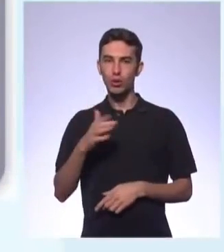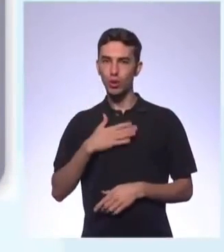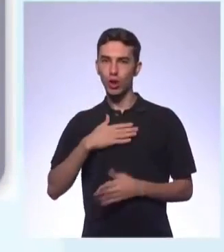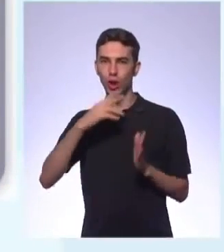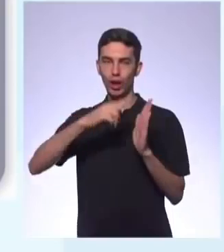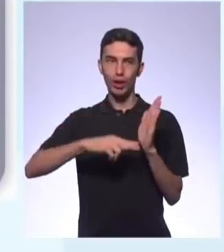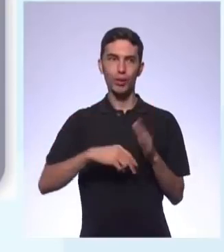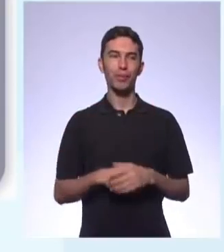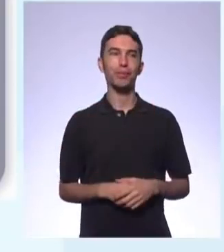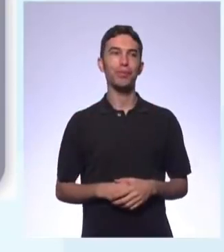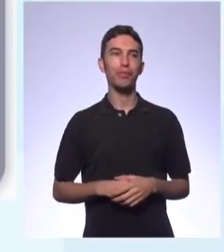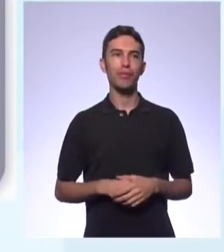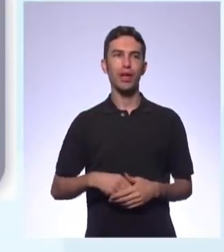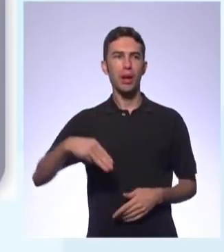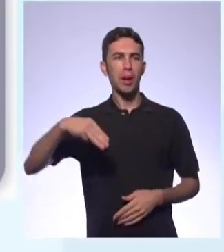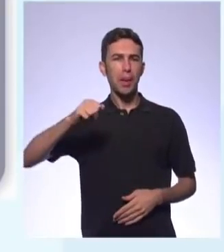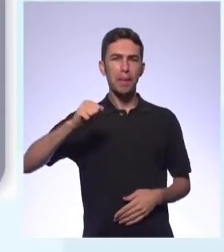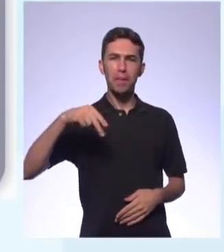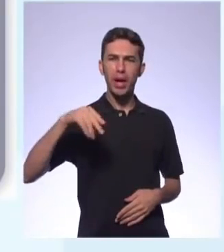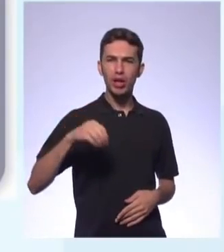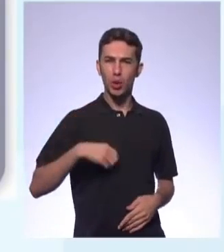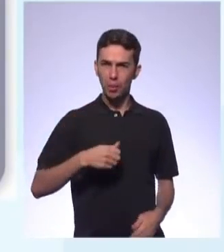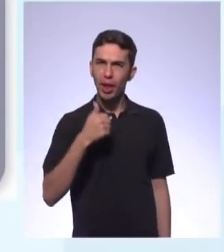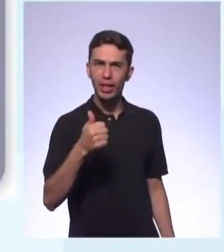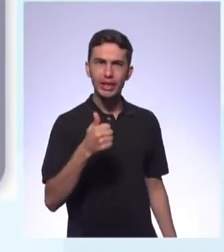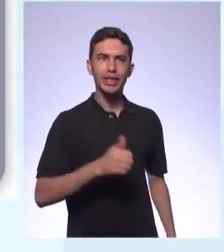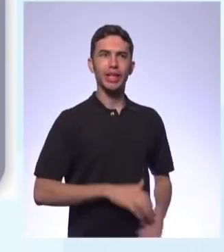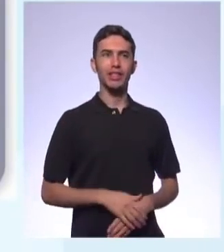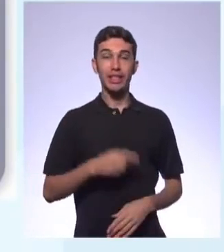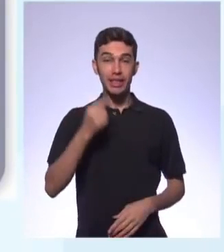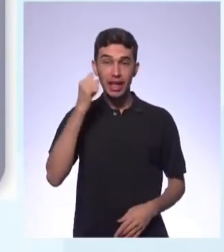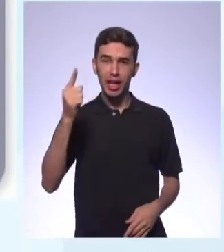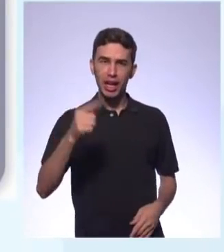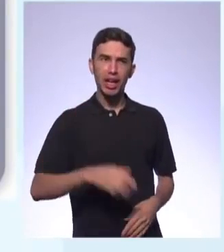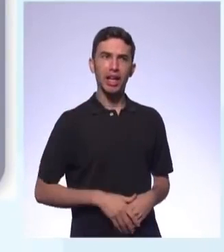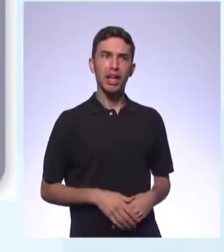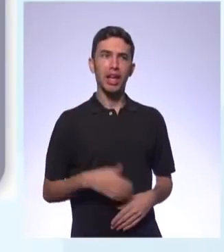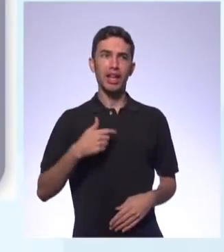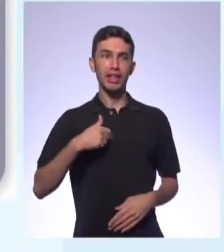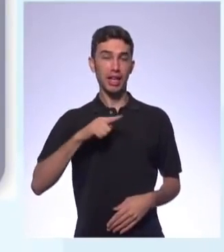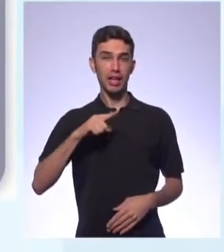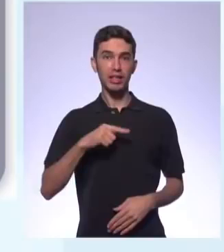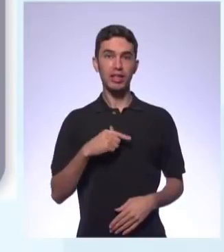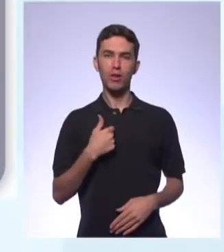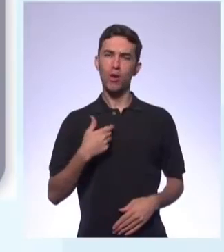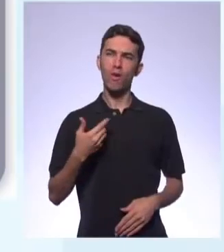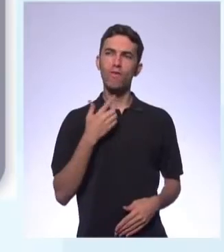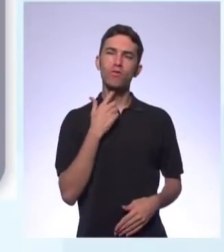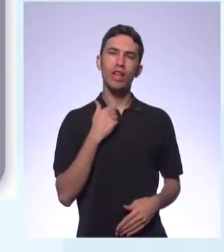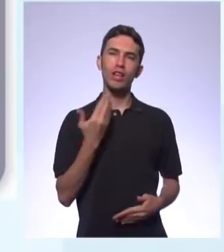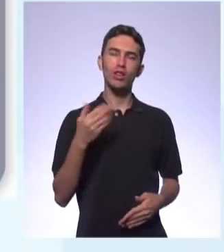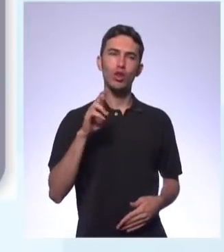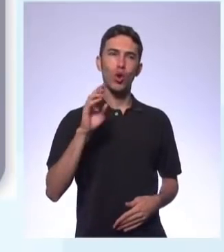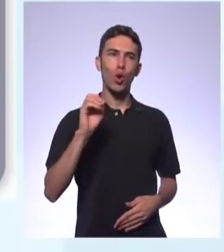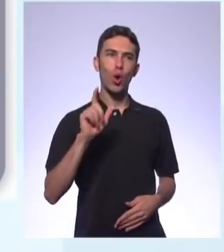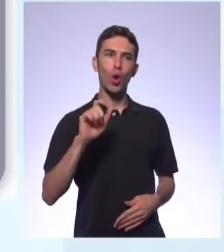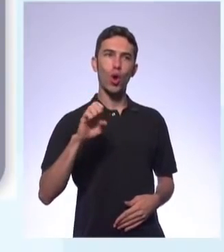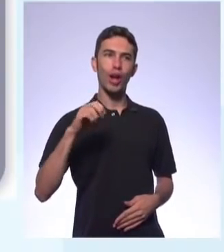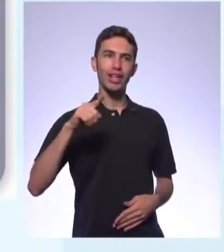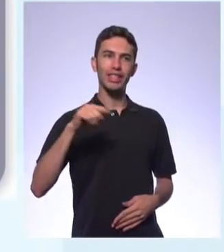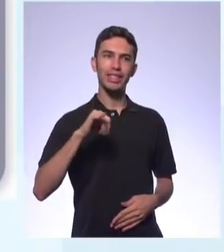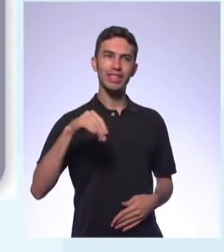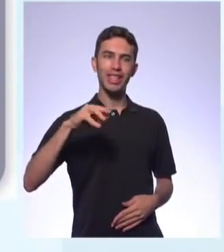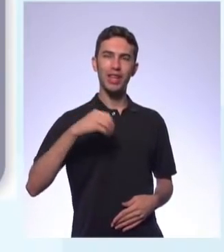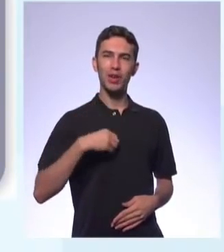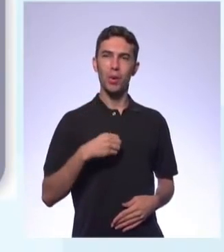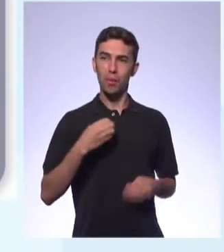lá. Mano, belezinha? Se liga aí, tô afim de um rolezinho, bora? Fala,